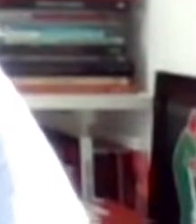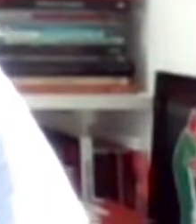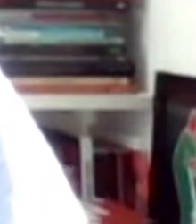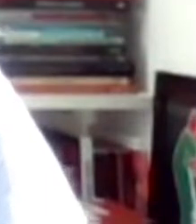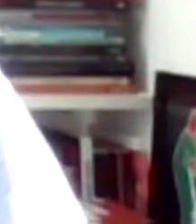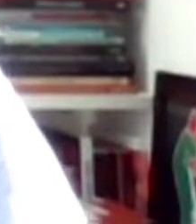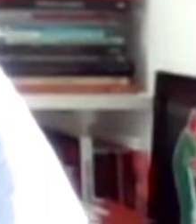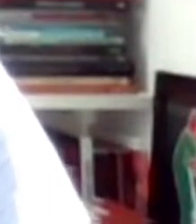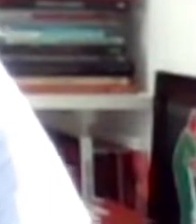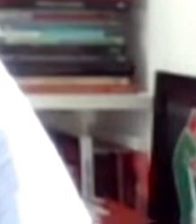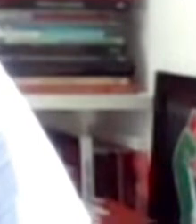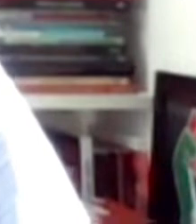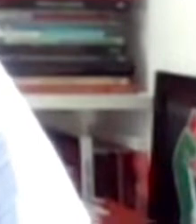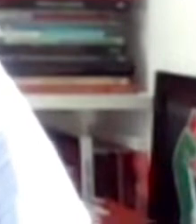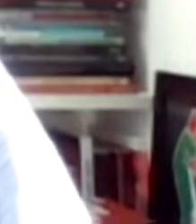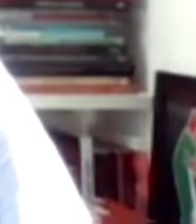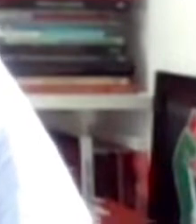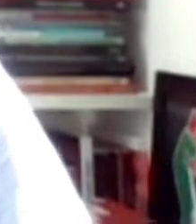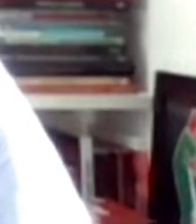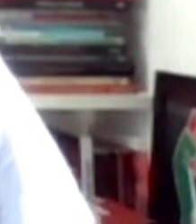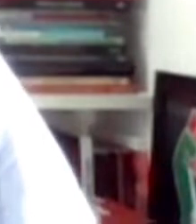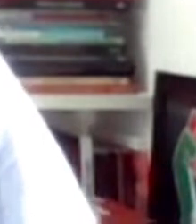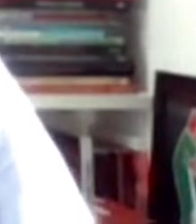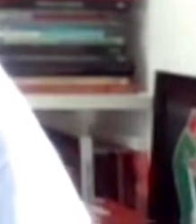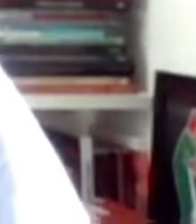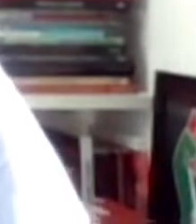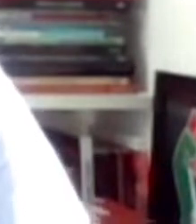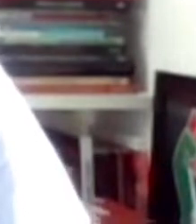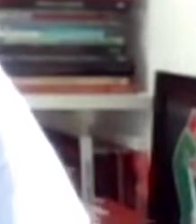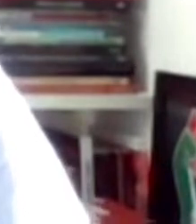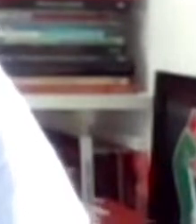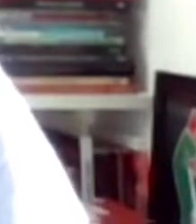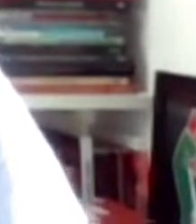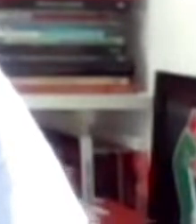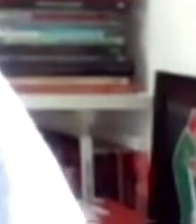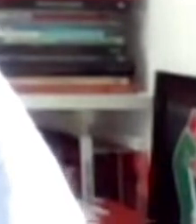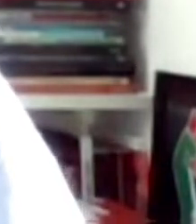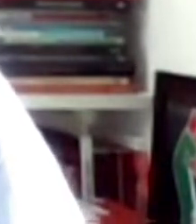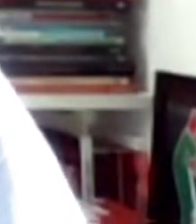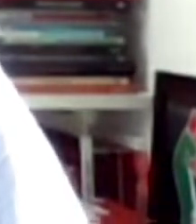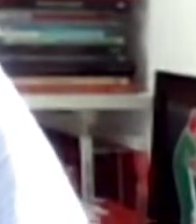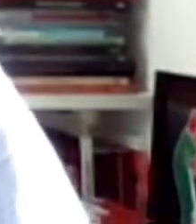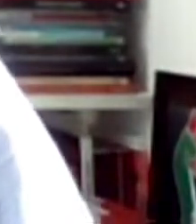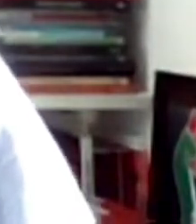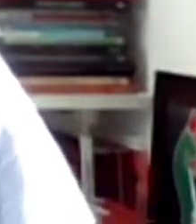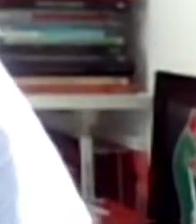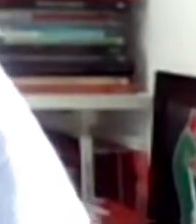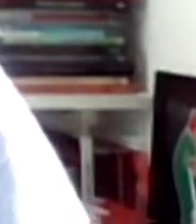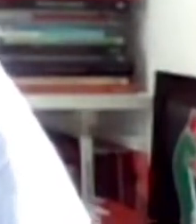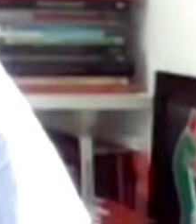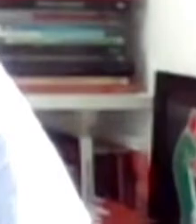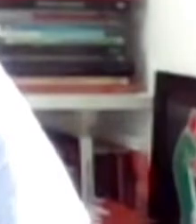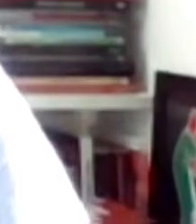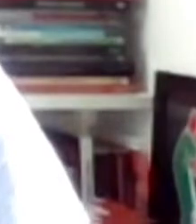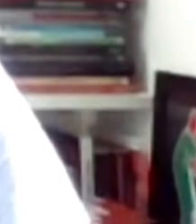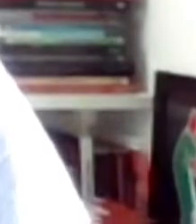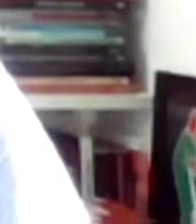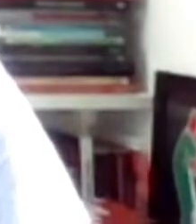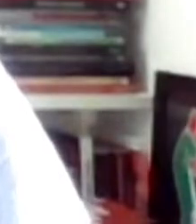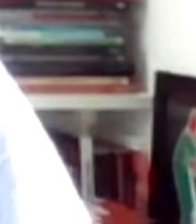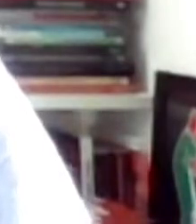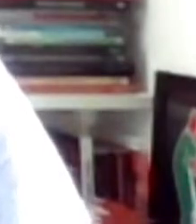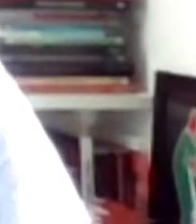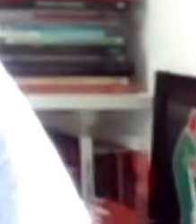educativas, atividades pedagógicas, tem que ser pensada, evidentemente, para a faixa etária dessas crianças, que de 0 a 5 anos e 11